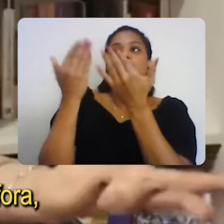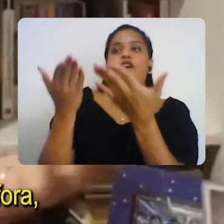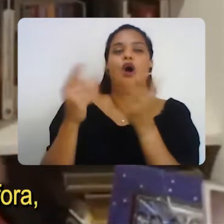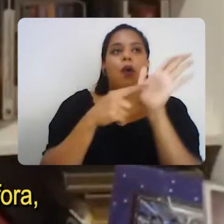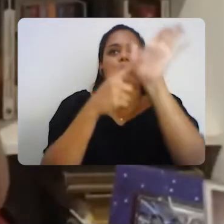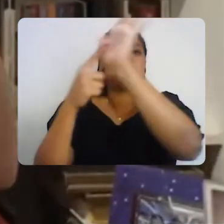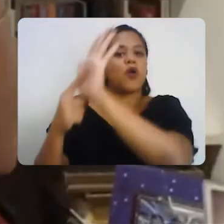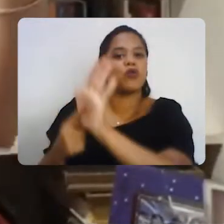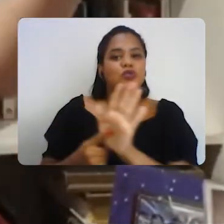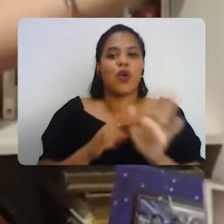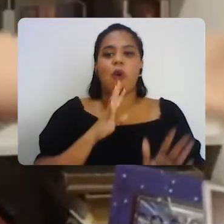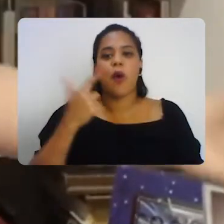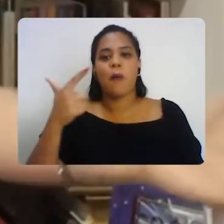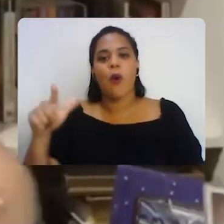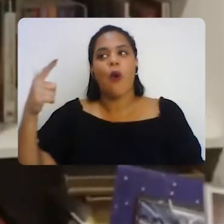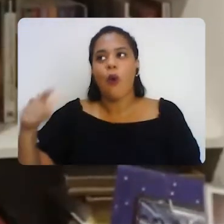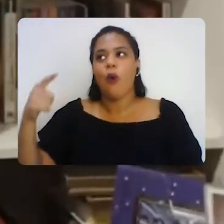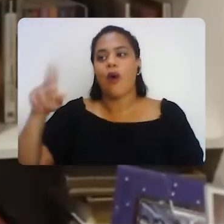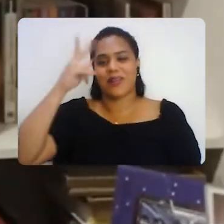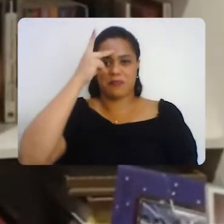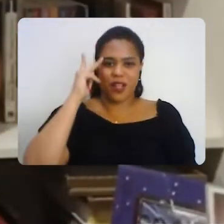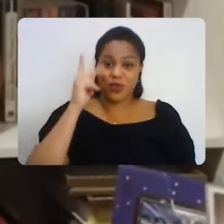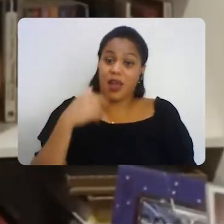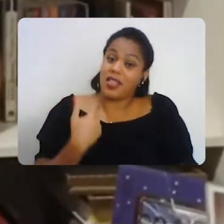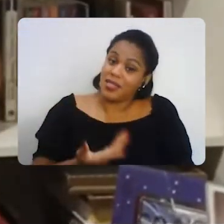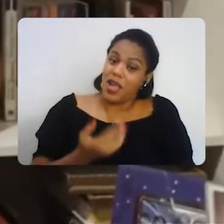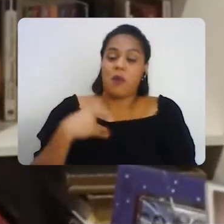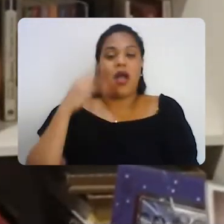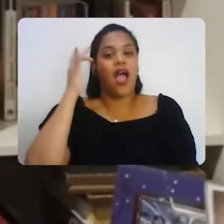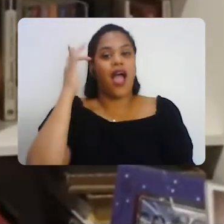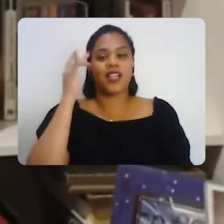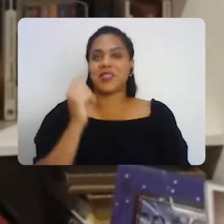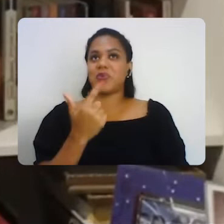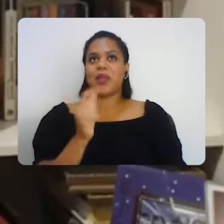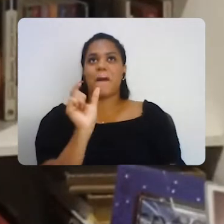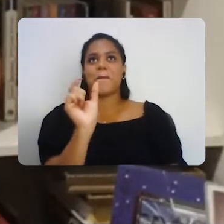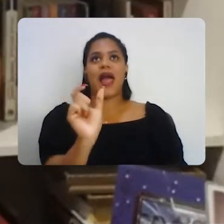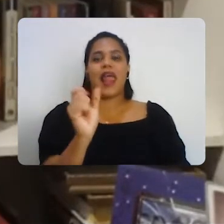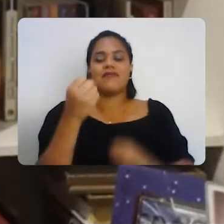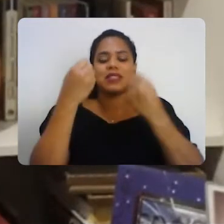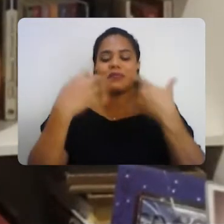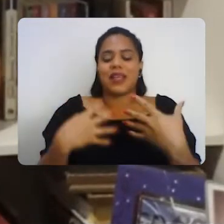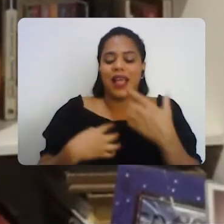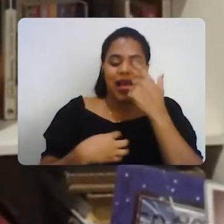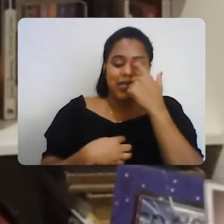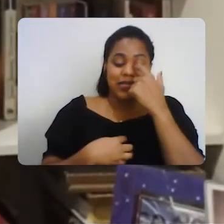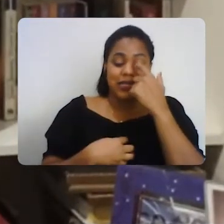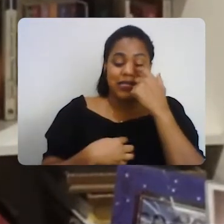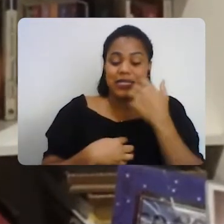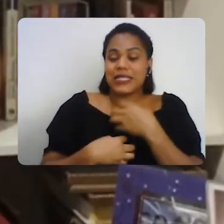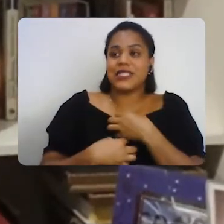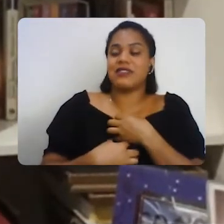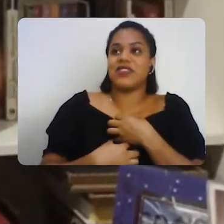para fora, ser visto e conhecido por outras pessoas. Então, eu acho que não tem palavra que possa descrever o